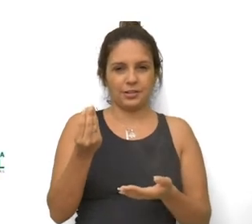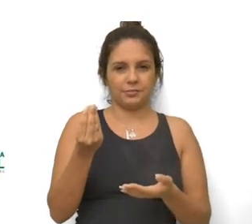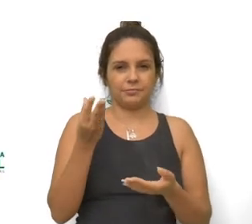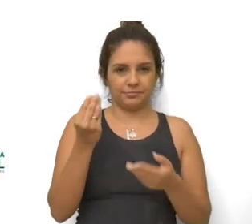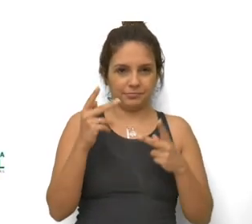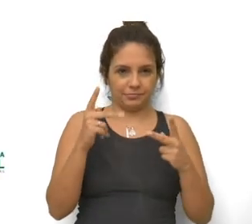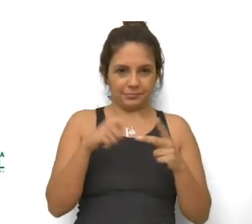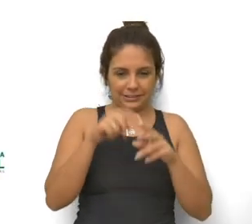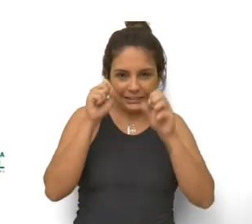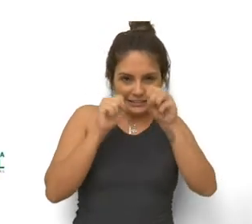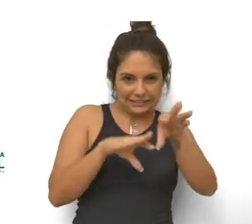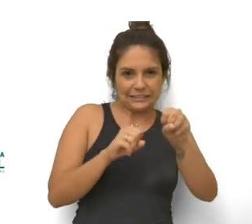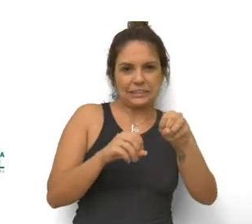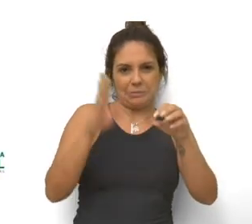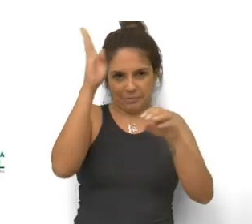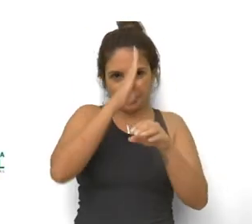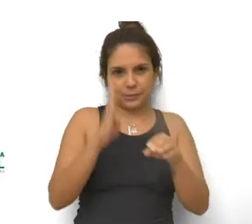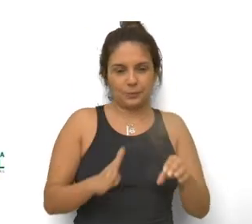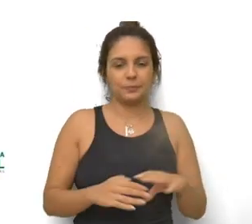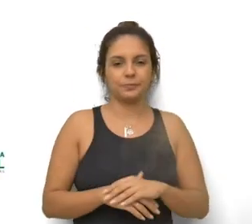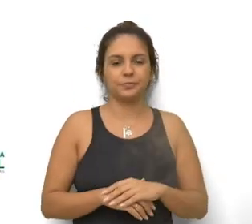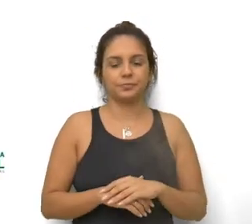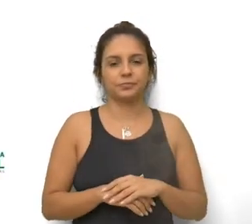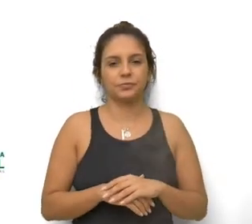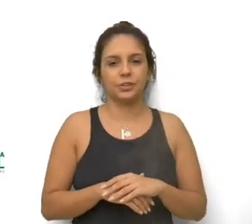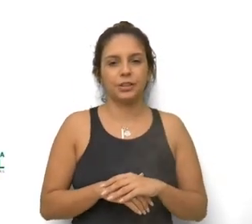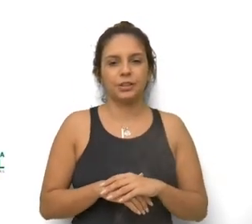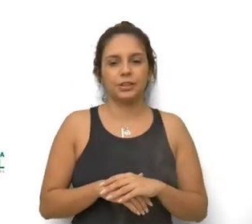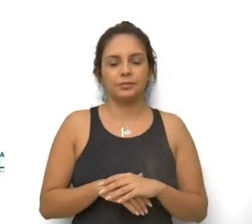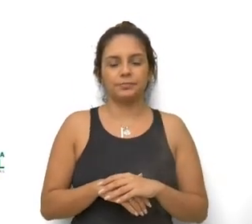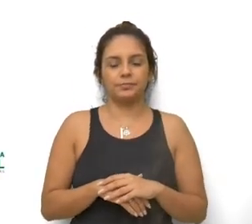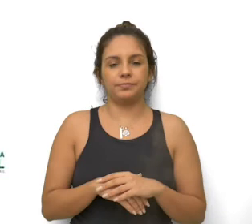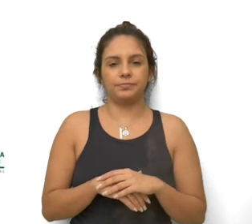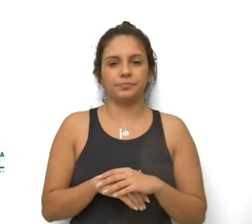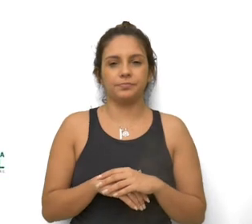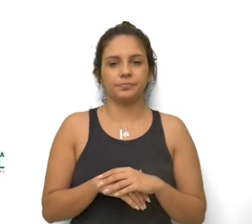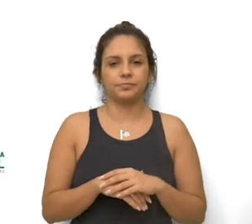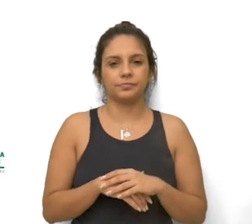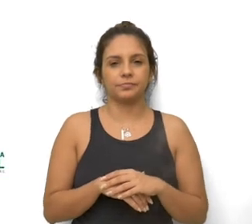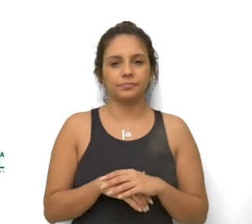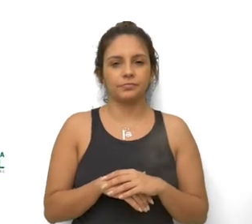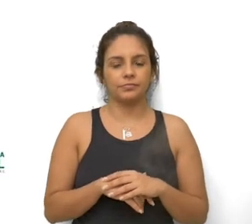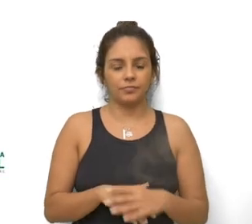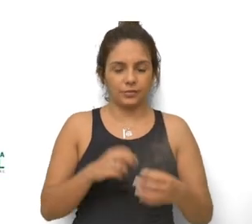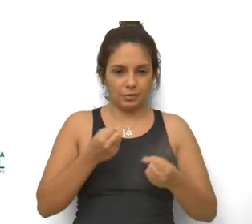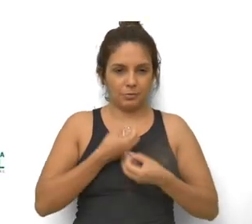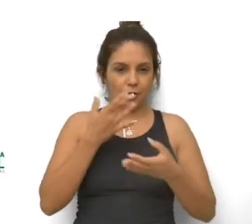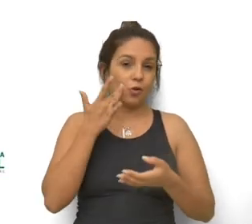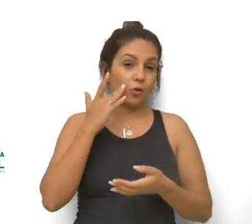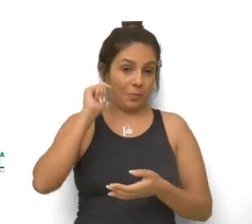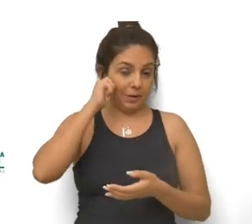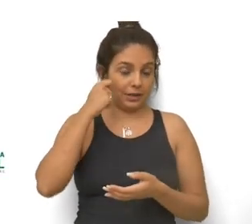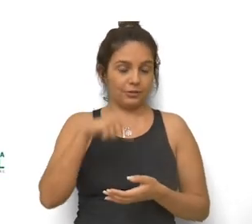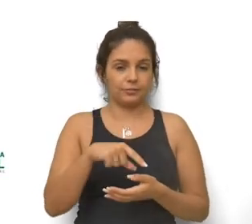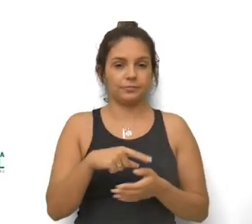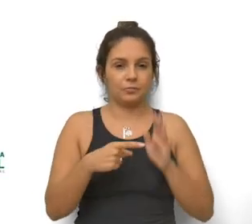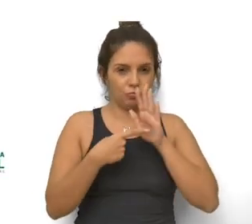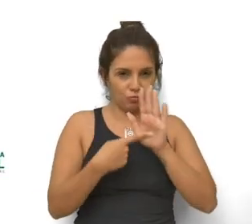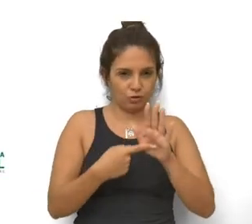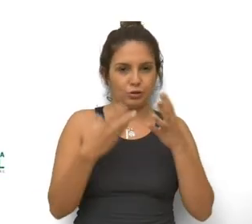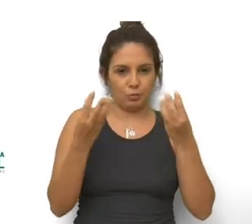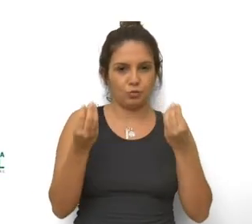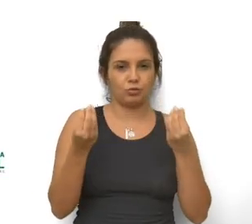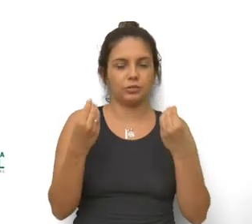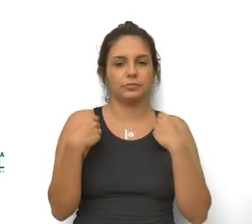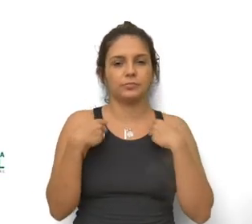muito pedagógicas, né, sobre o Brasil, né? Mas eu acho que esse poema de Ouro Preto mostra